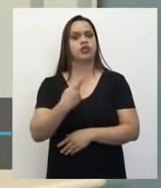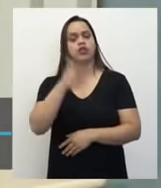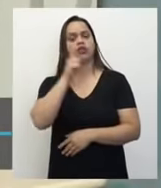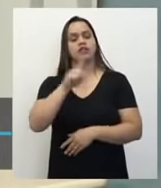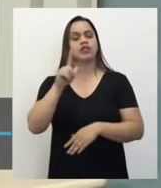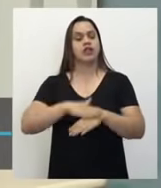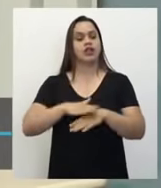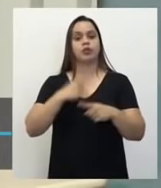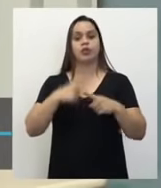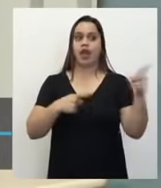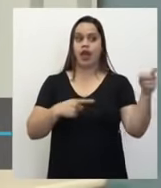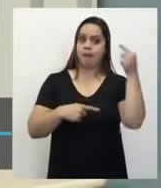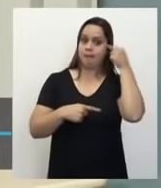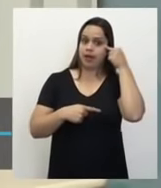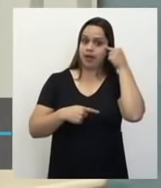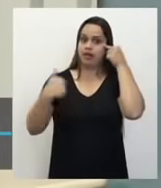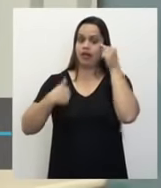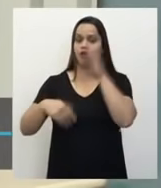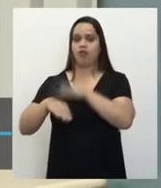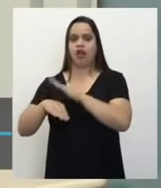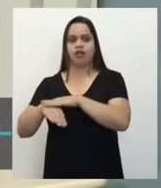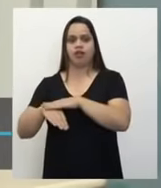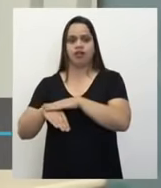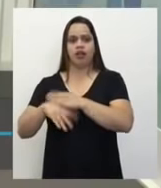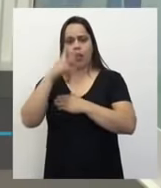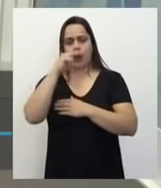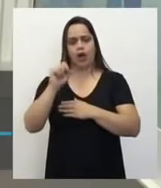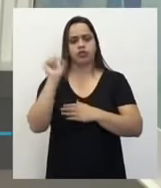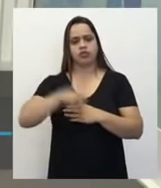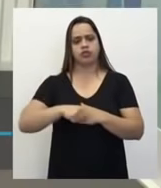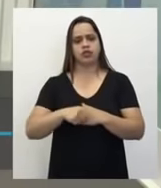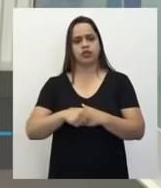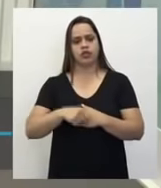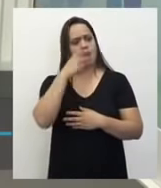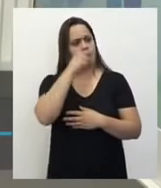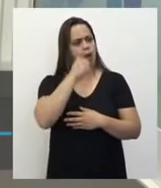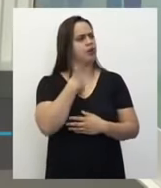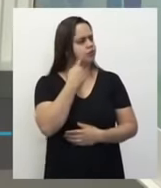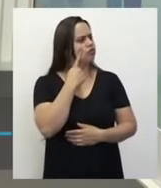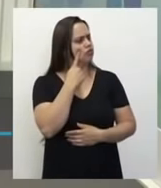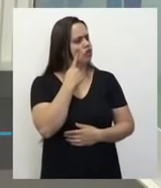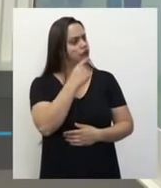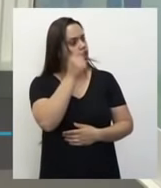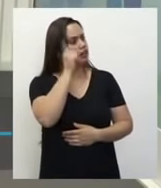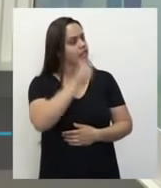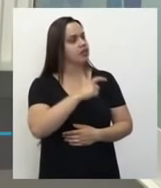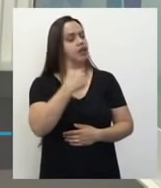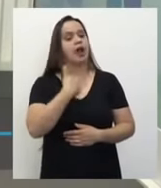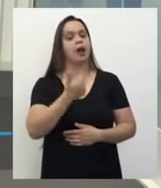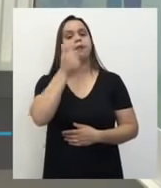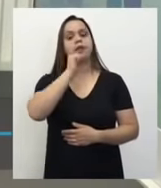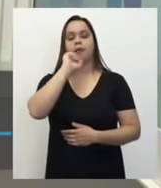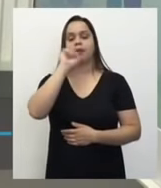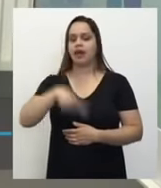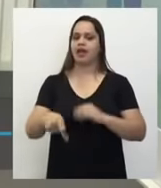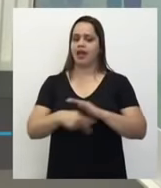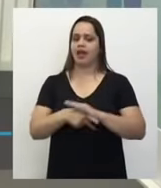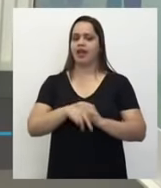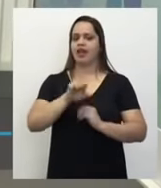porque ela pensaria, eu faria. Eu acho. O que você acha? Olha, eu acho uma coisa bem interessante. A minha mãe era estilista de moda, né? Então,